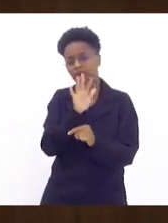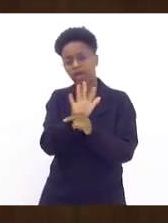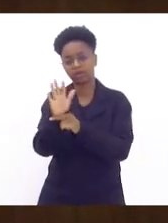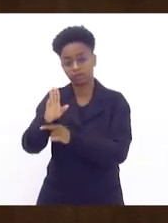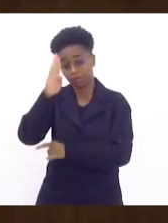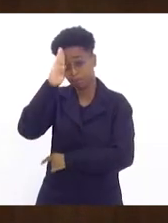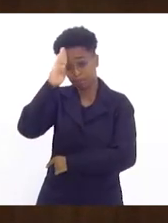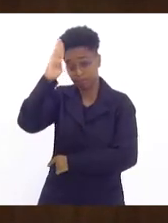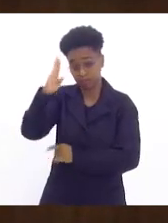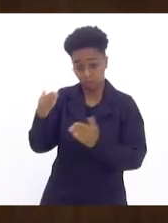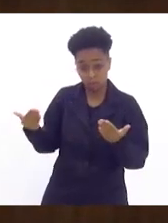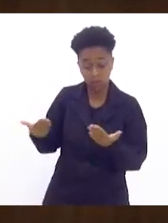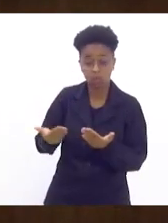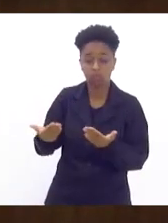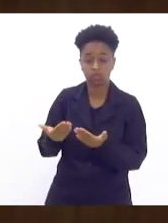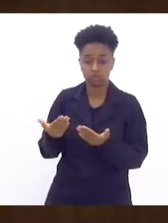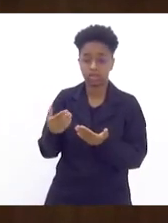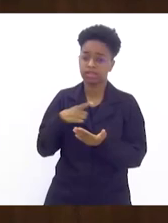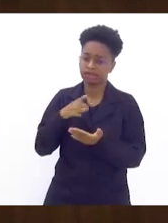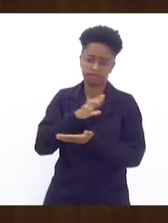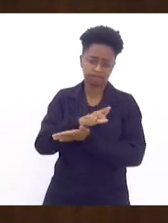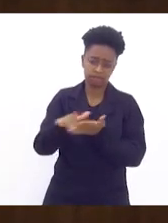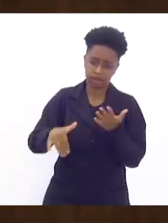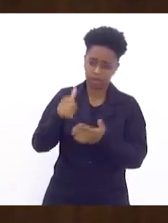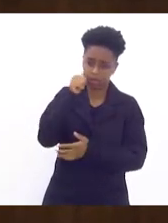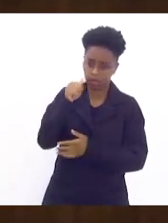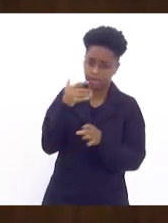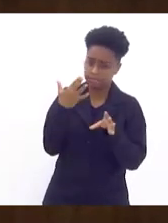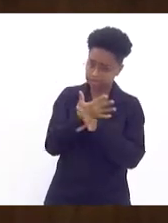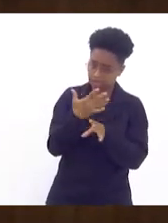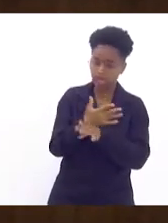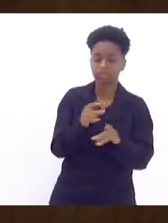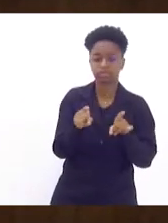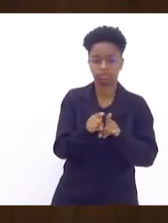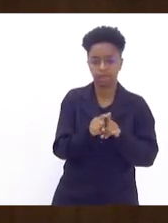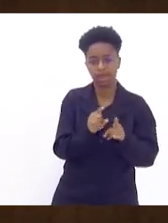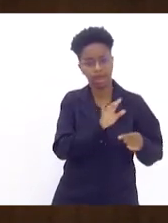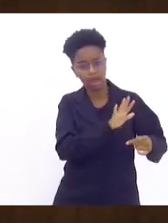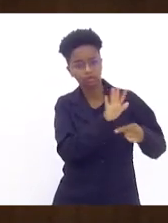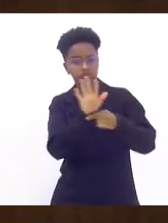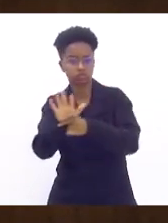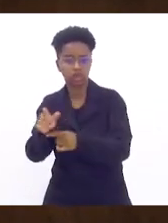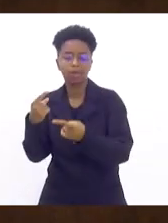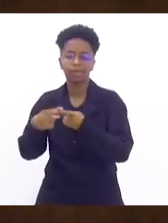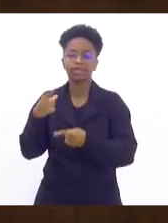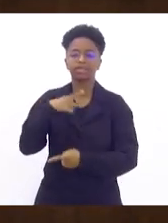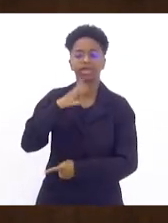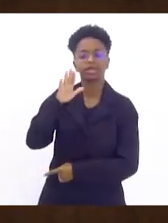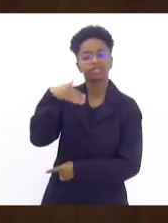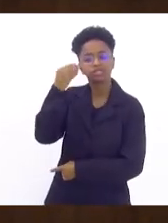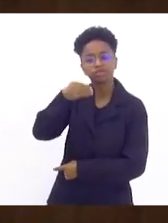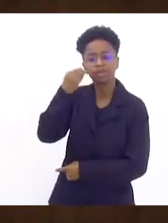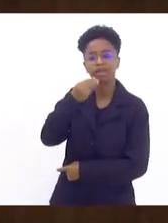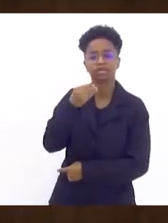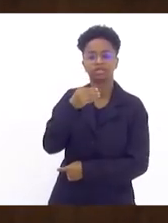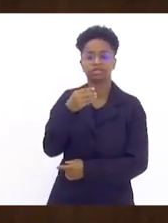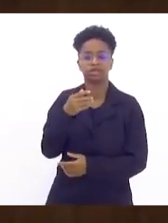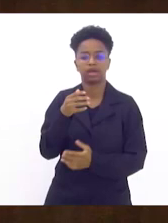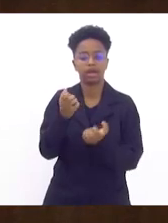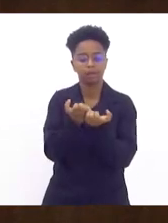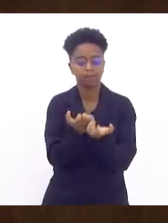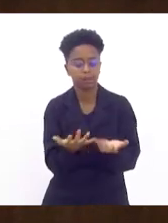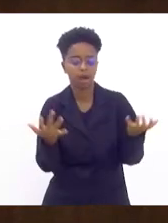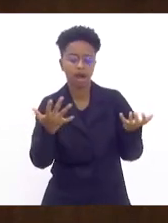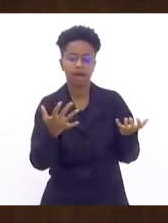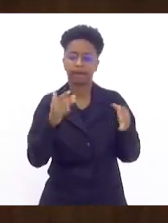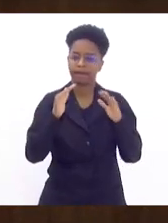nos dias de hoje de muitas mulheres das cidades também com muitas experiências das Hortas urbanas os Quintais